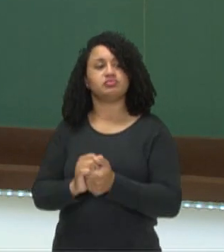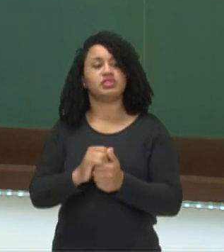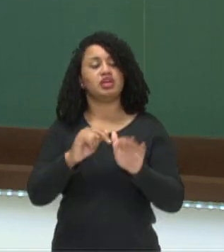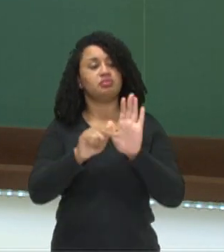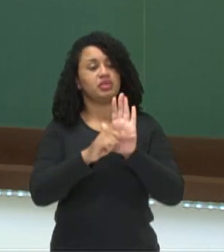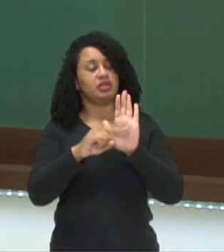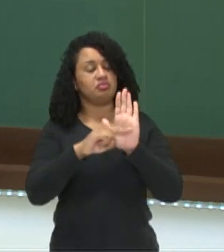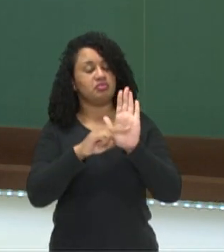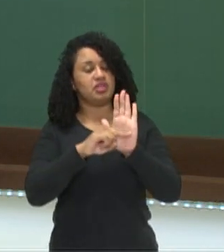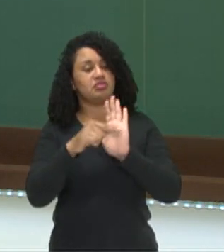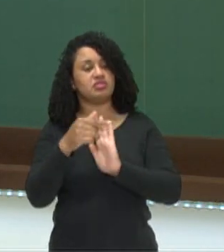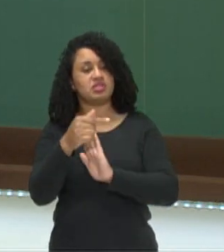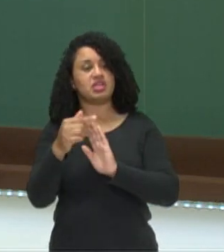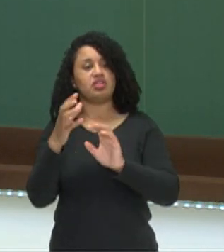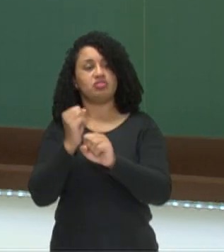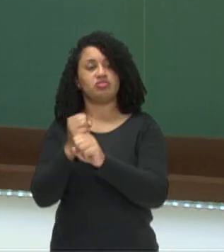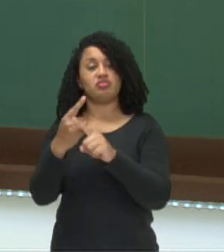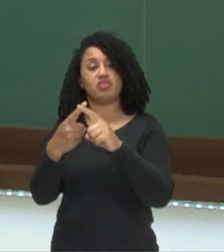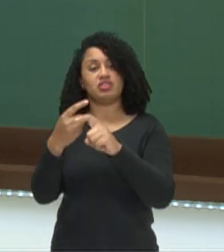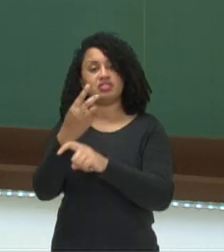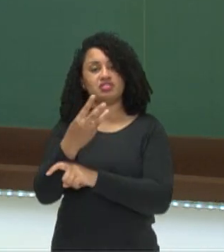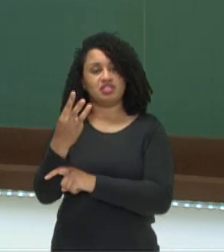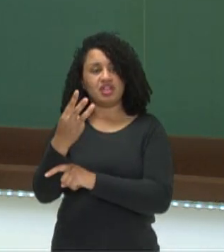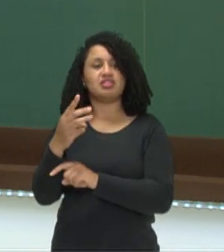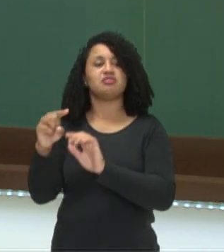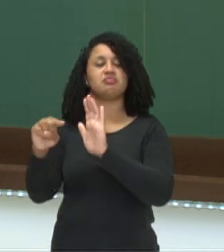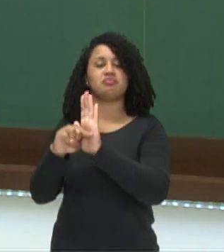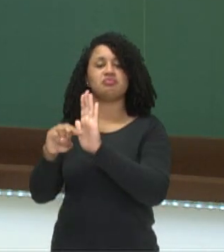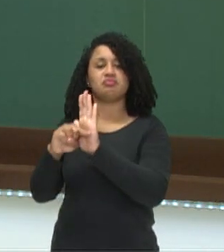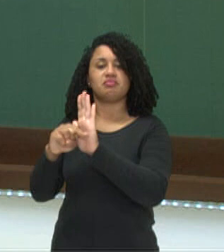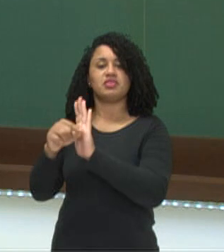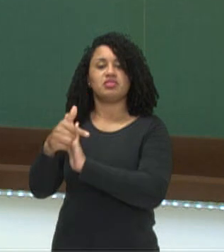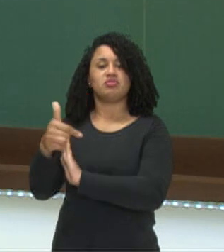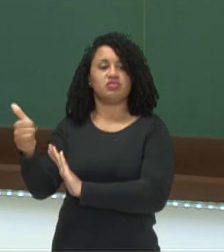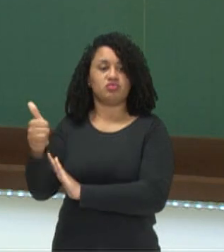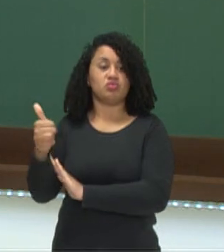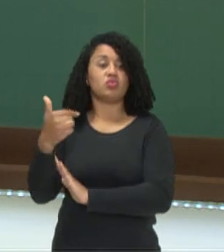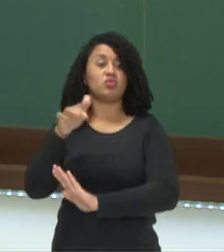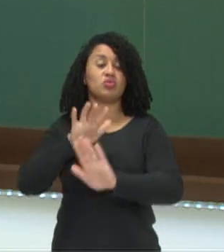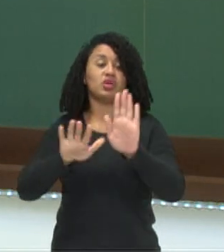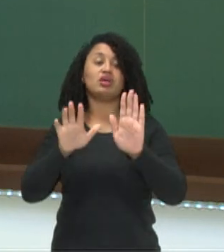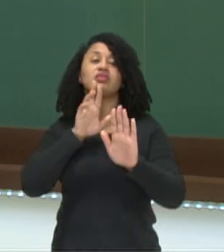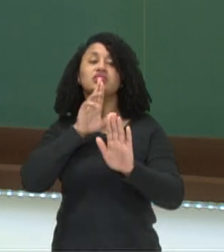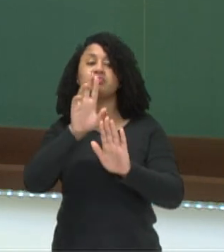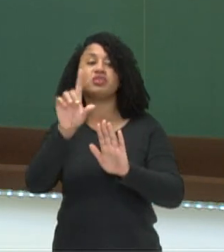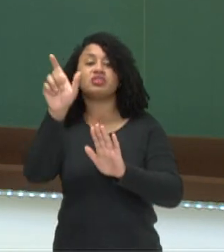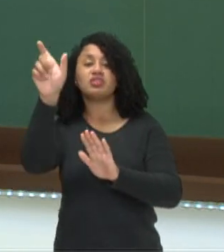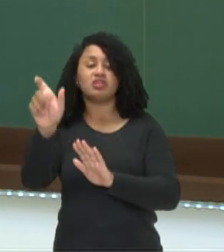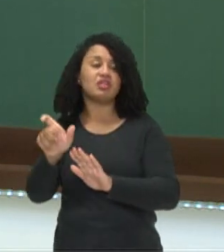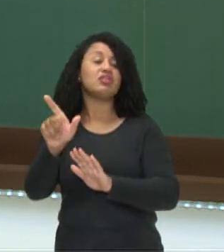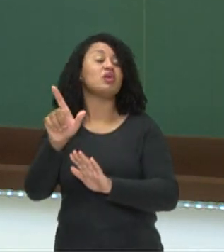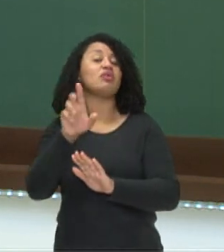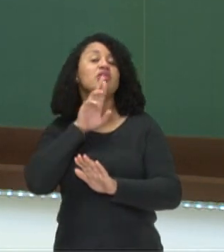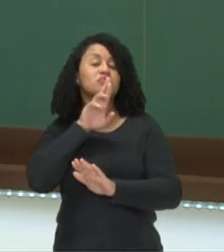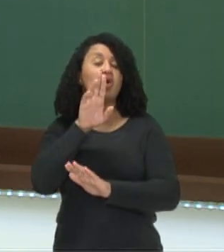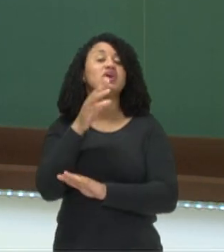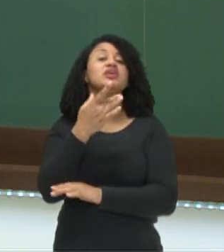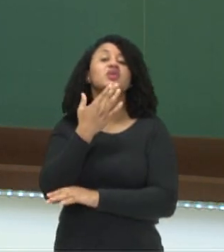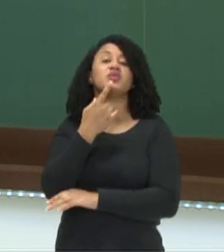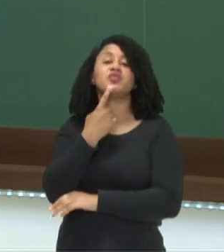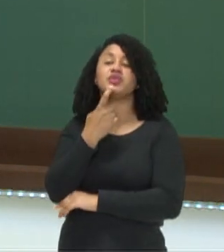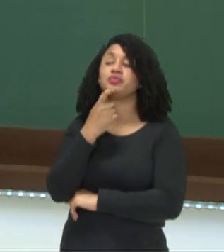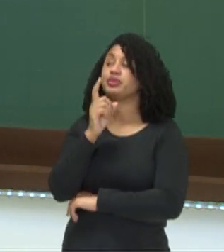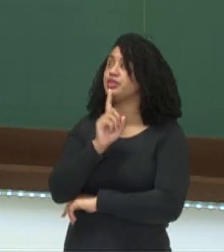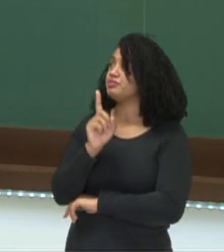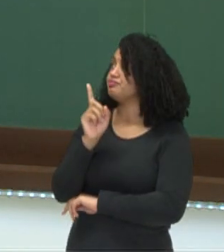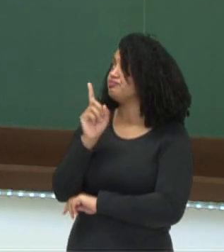7 vezes 3, menos 21. Então, só cuidado que a resposta não está aqui. A resposta são os números que você encontrou.